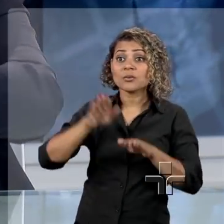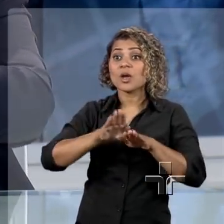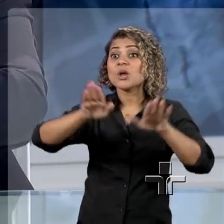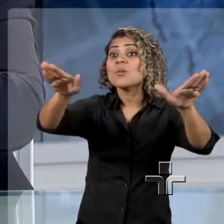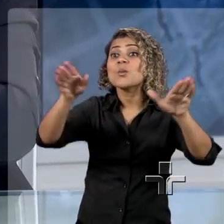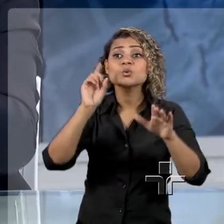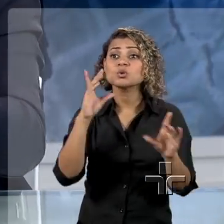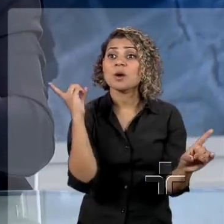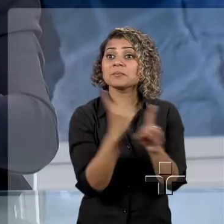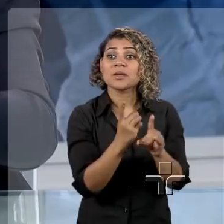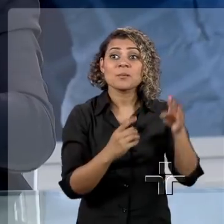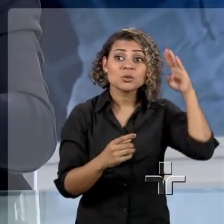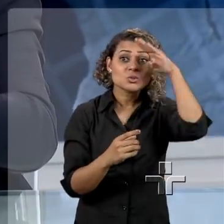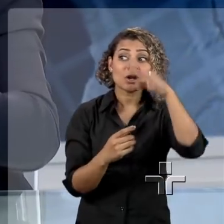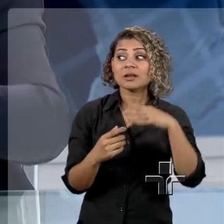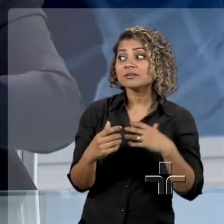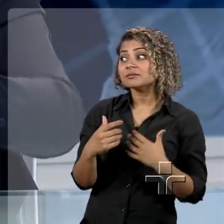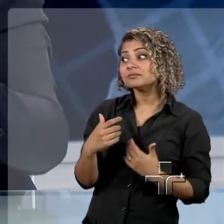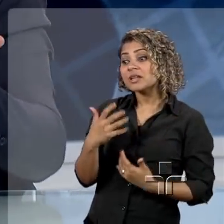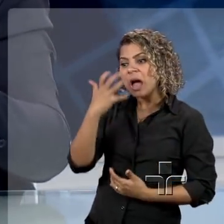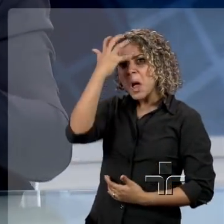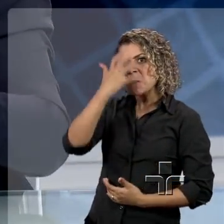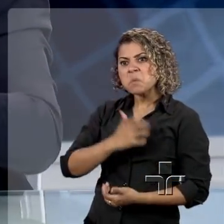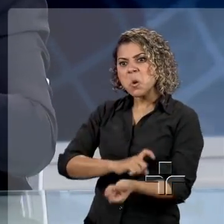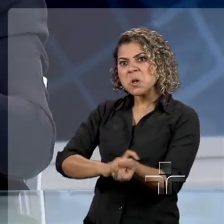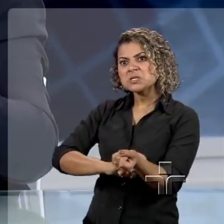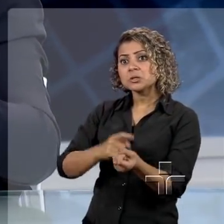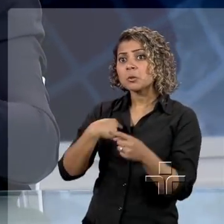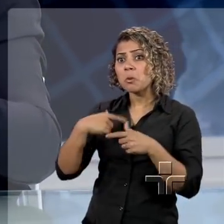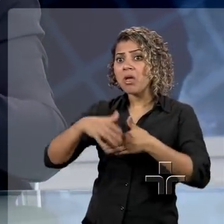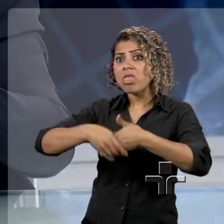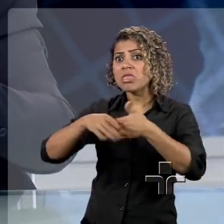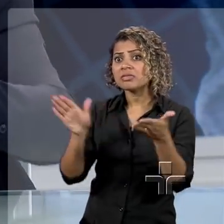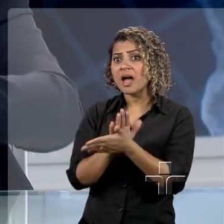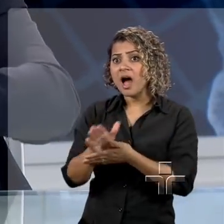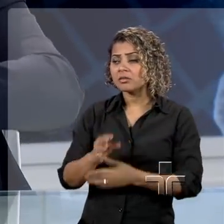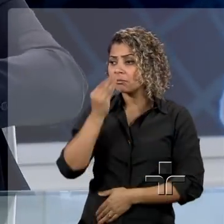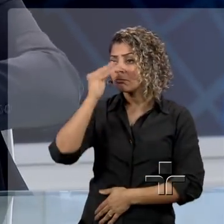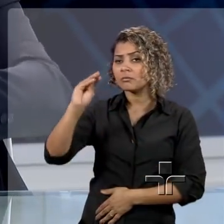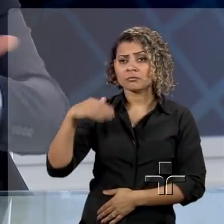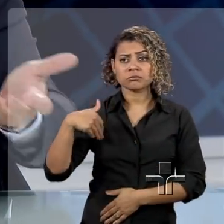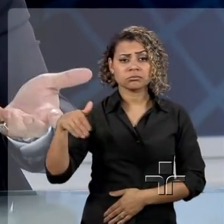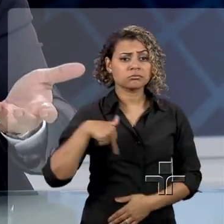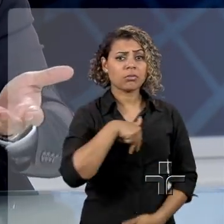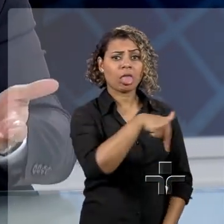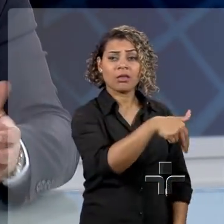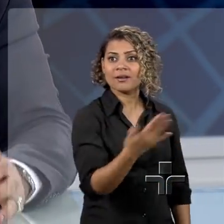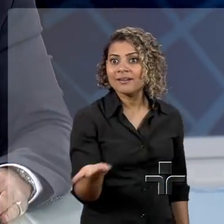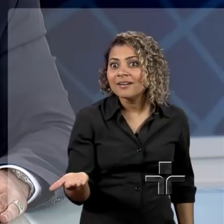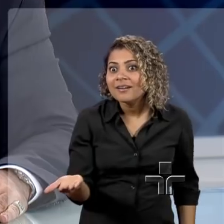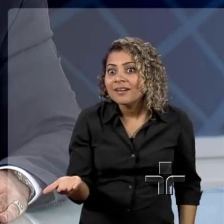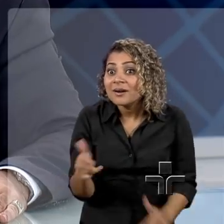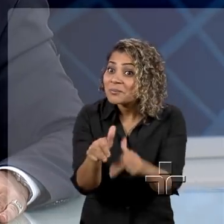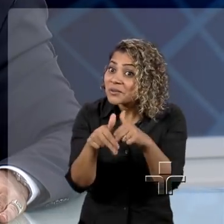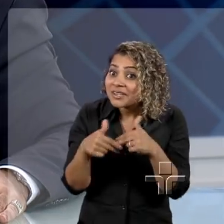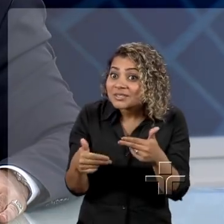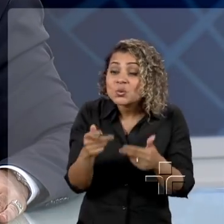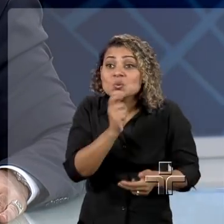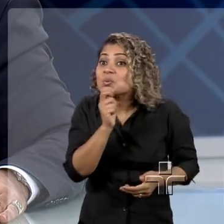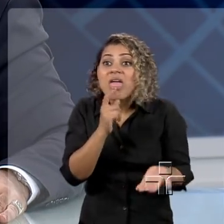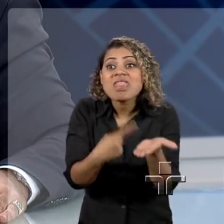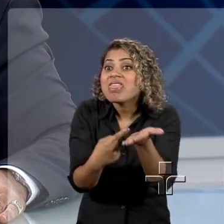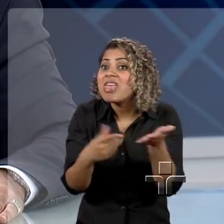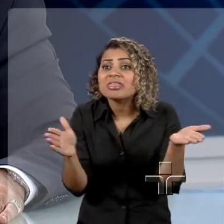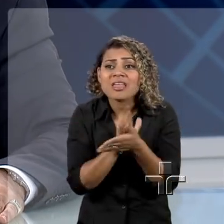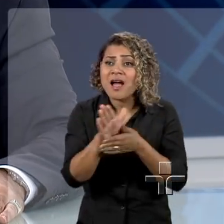e Bolsonaro até ficou aborrecido, porque Sim. nem o cumprimentou. Né? Então, não existe esse tipo de coisa. Agora, um advogado